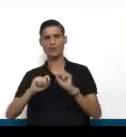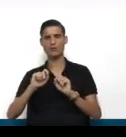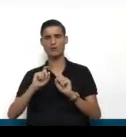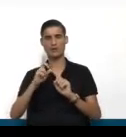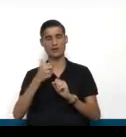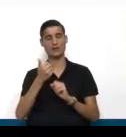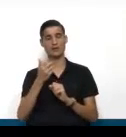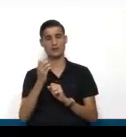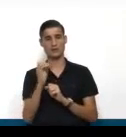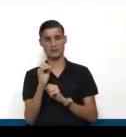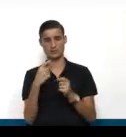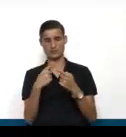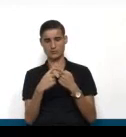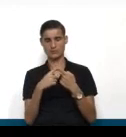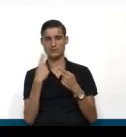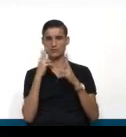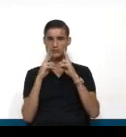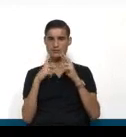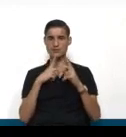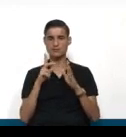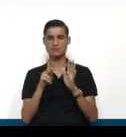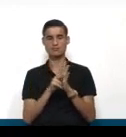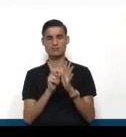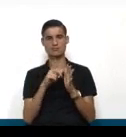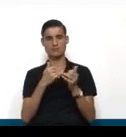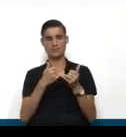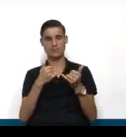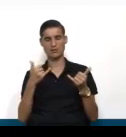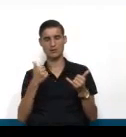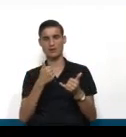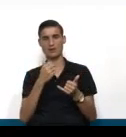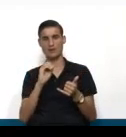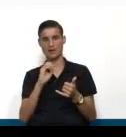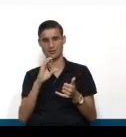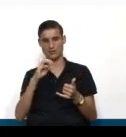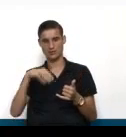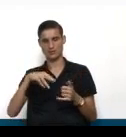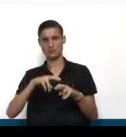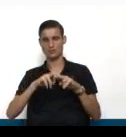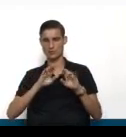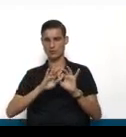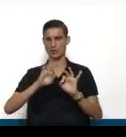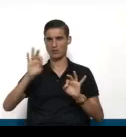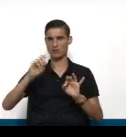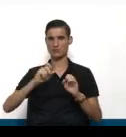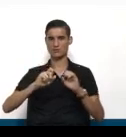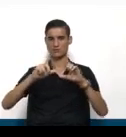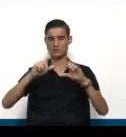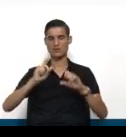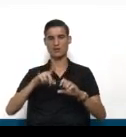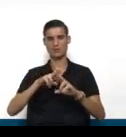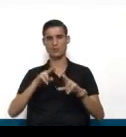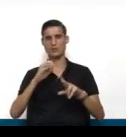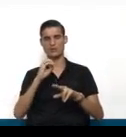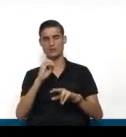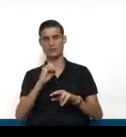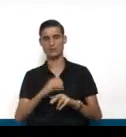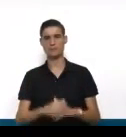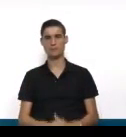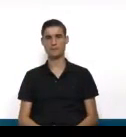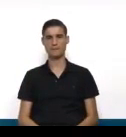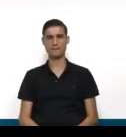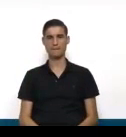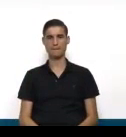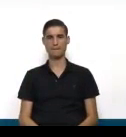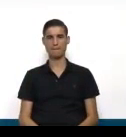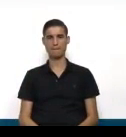É 10, porque nós estamos considerando uma corda de 10 centímetros e essa altura vai ser igual a 0 para a nossa extremidade. Tá? E